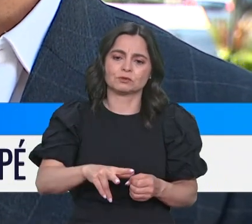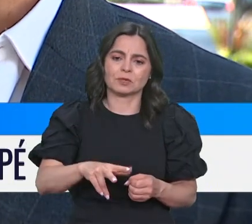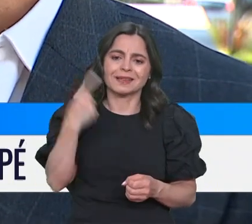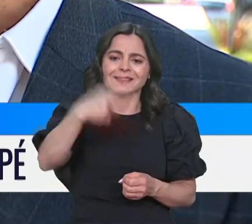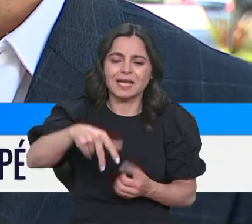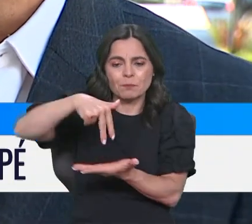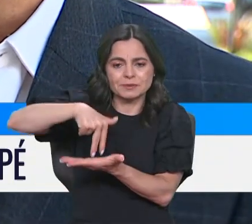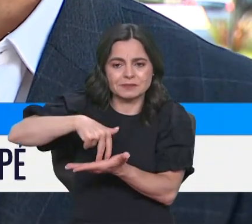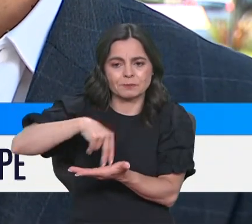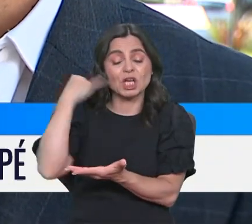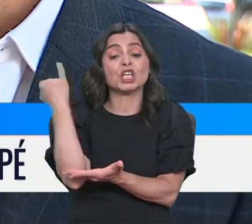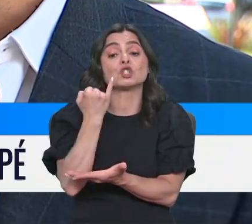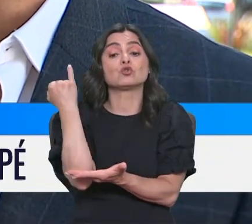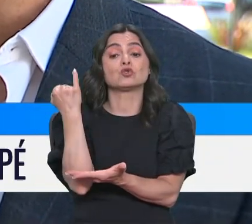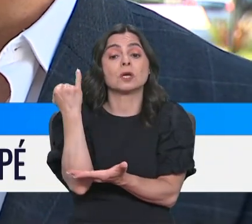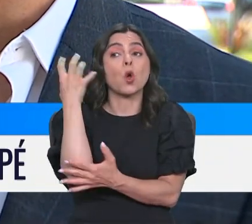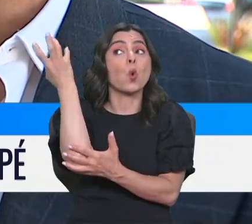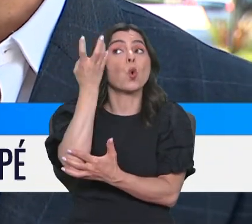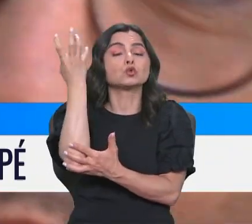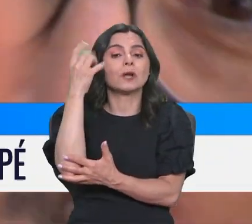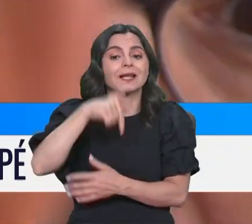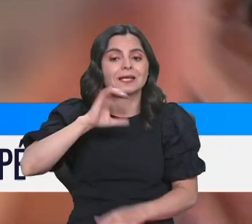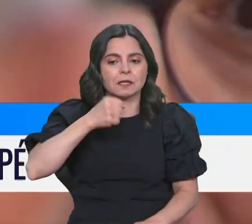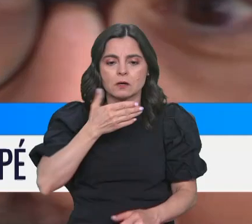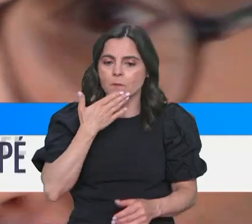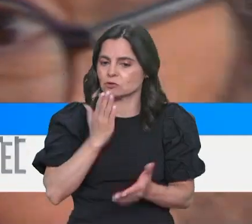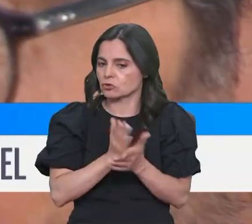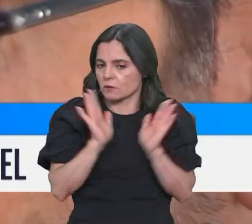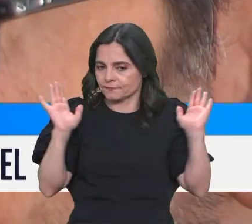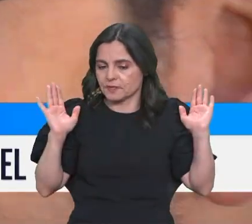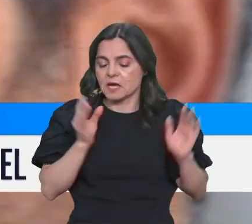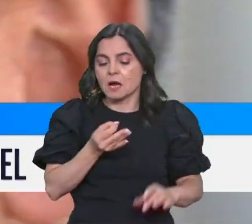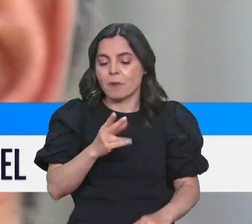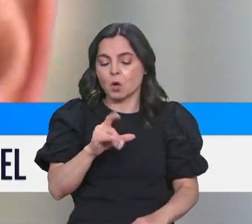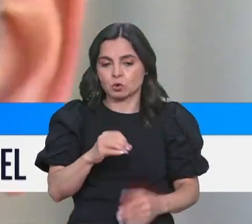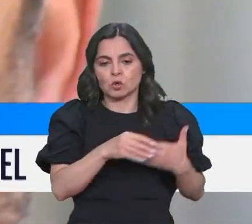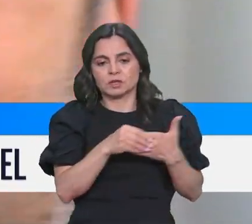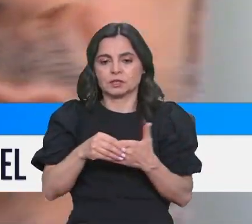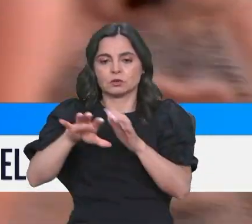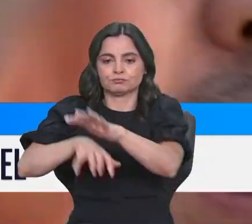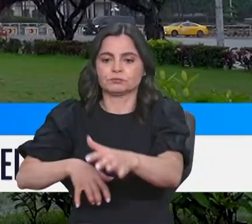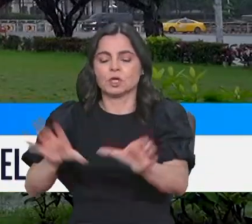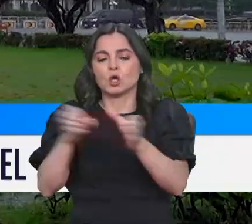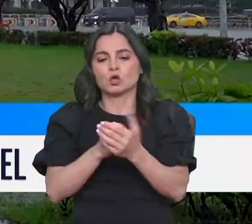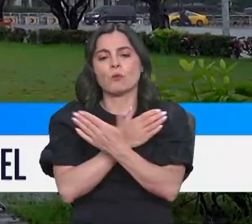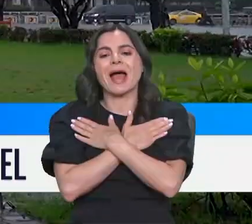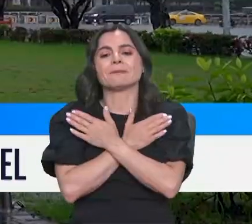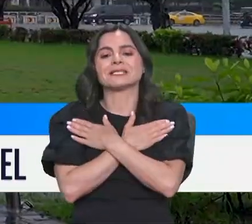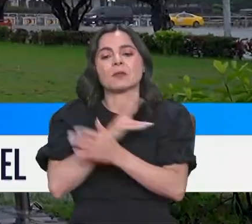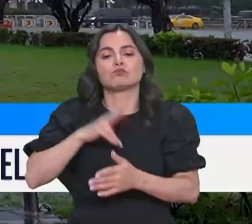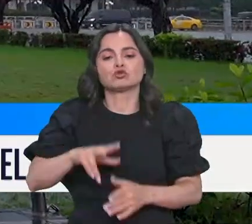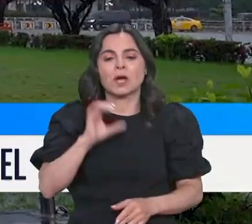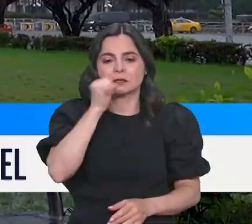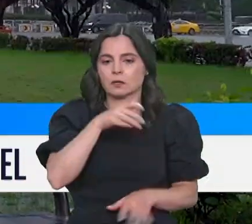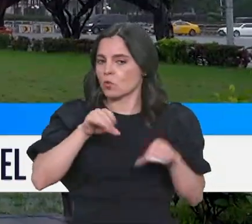presença institucional, cultural em Taiwan. Já não peço mais. Paulo Rios liderou no Parlamento o Grupo Amizade Portugal-Taiwan e